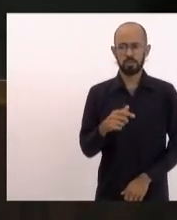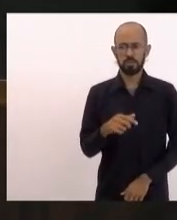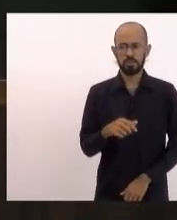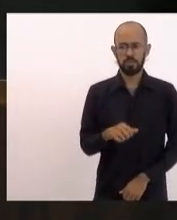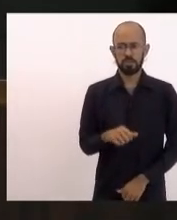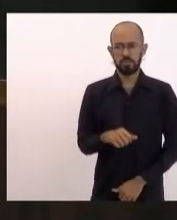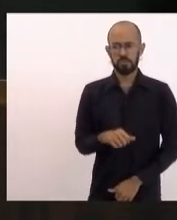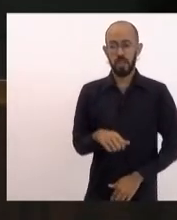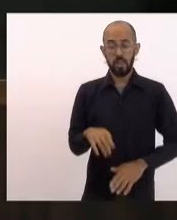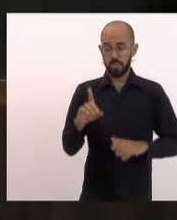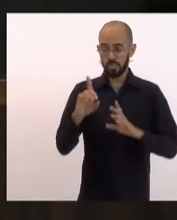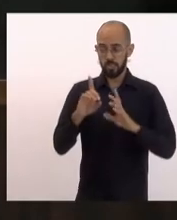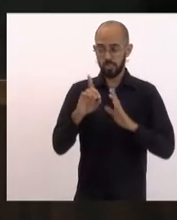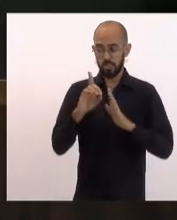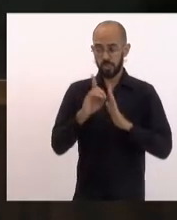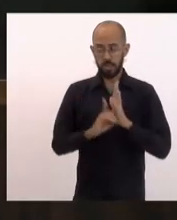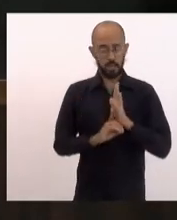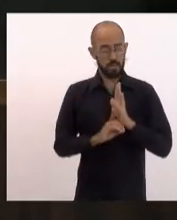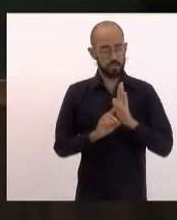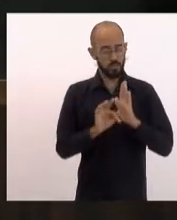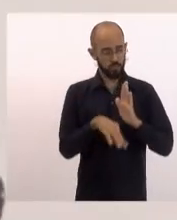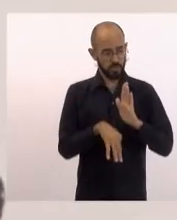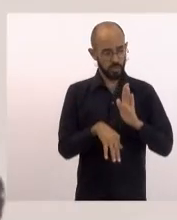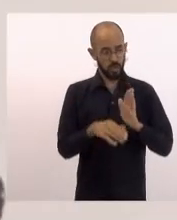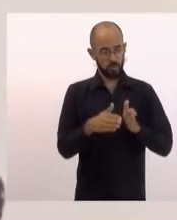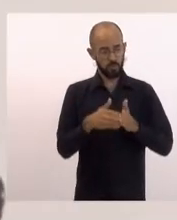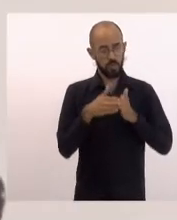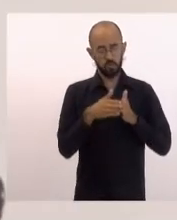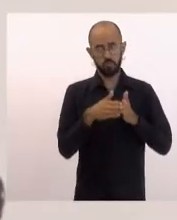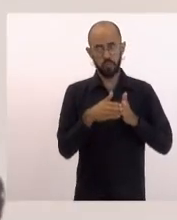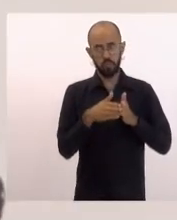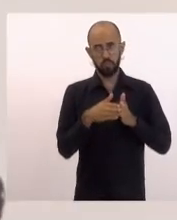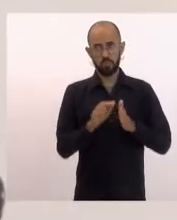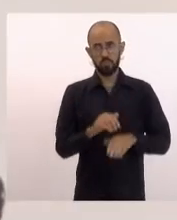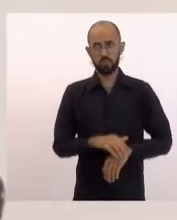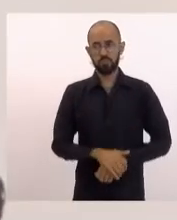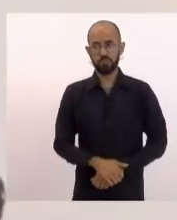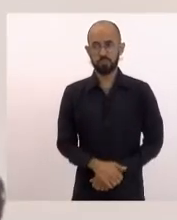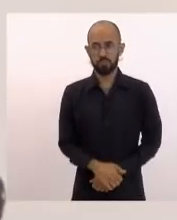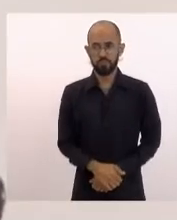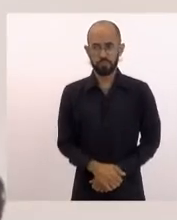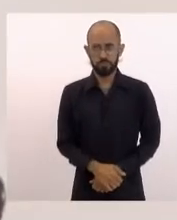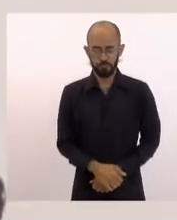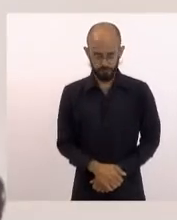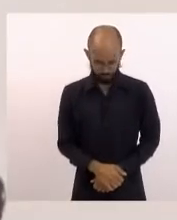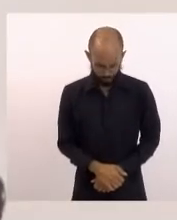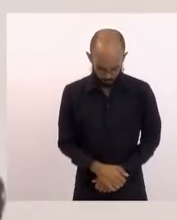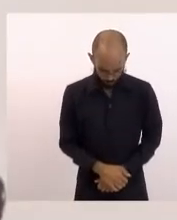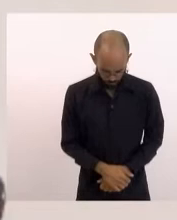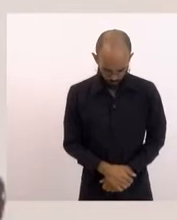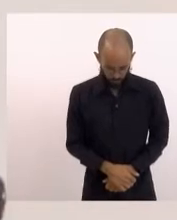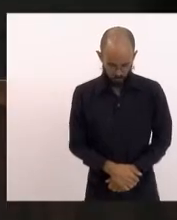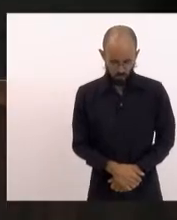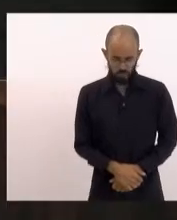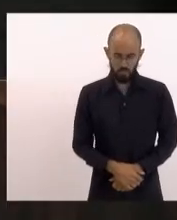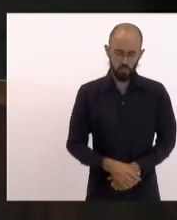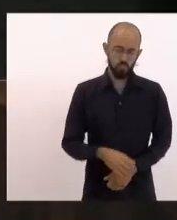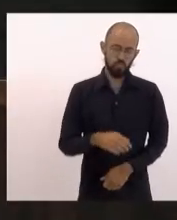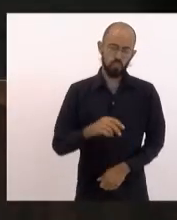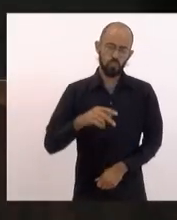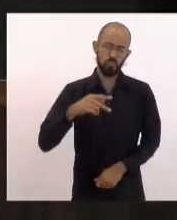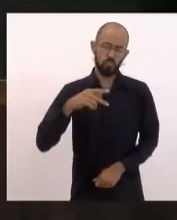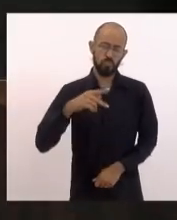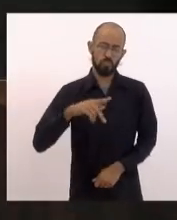presidente. Tia Ju. Declaração final. Okay. Declaração de voto a esse projeto da deputada. Projeto de lei,